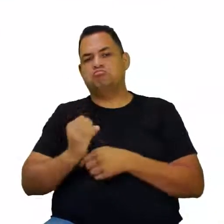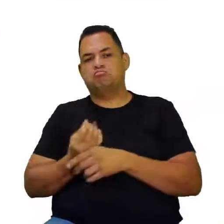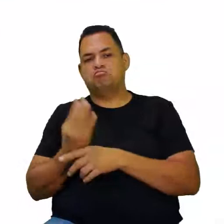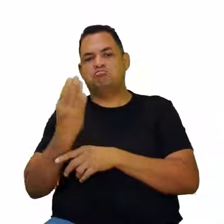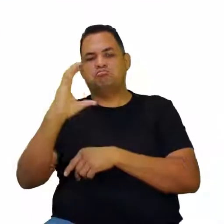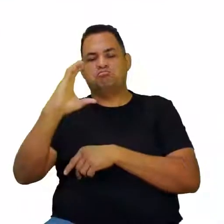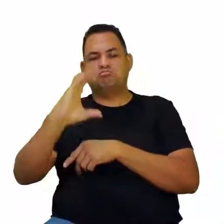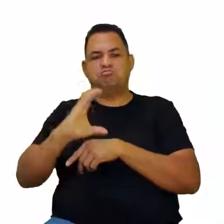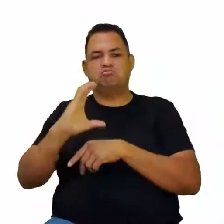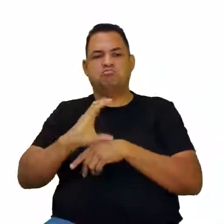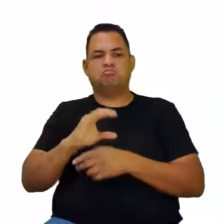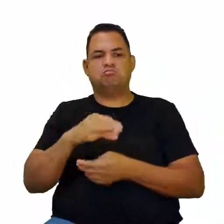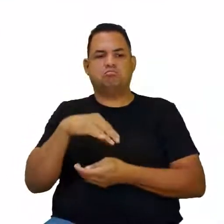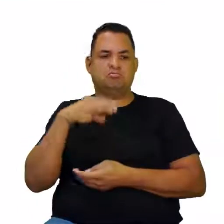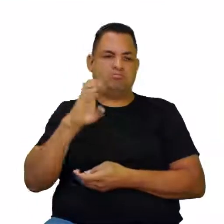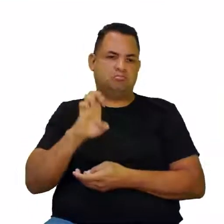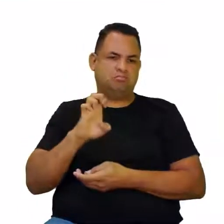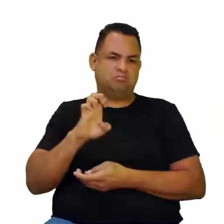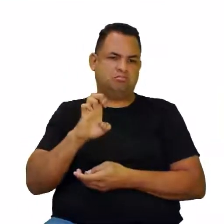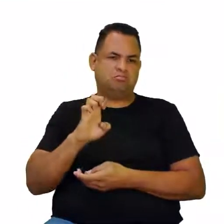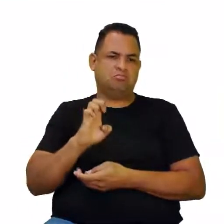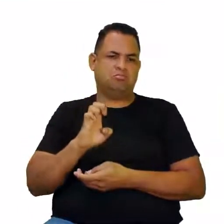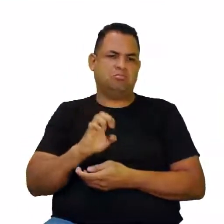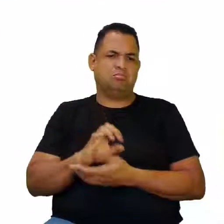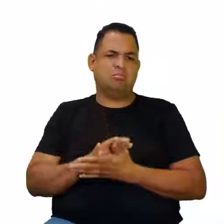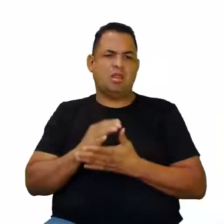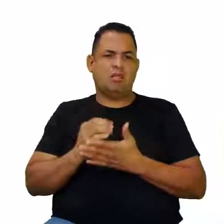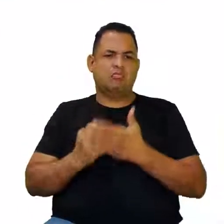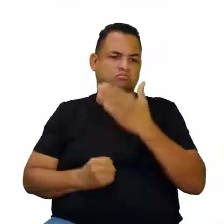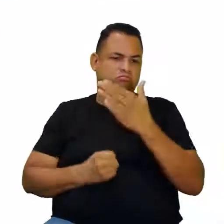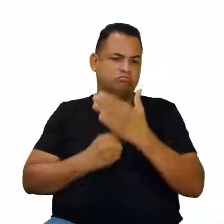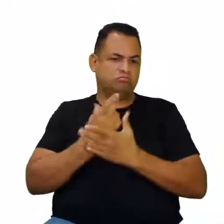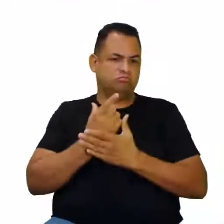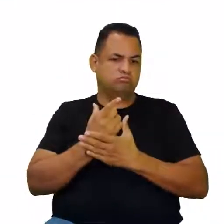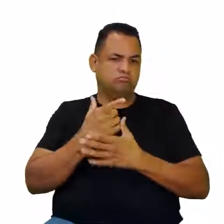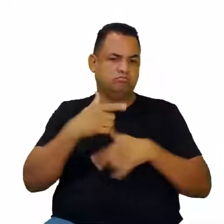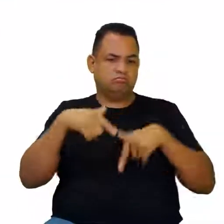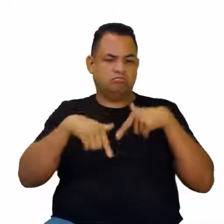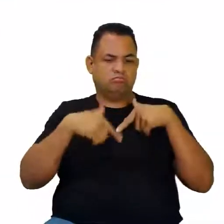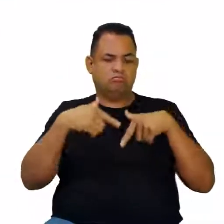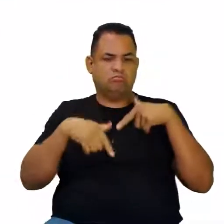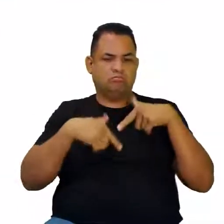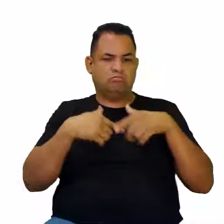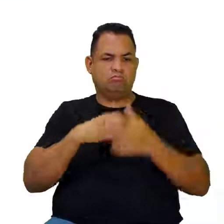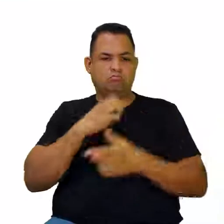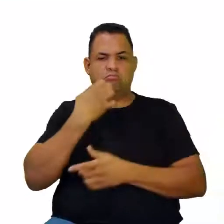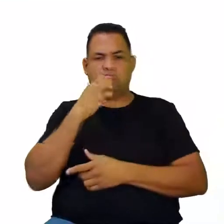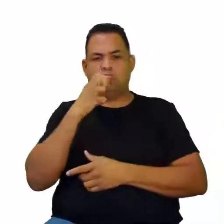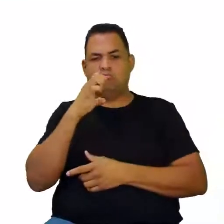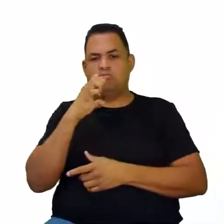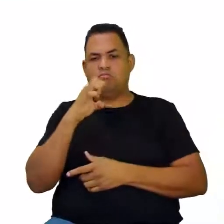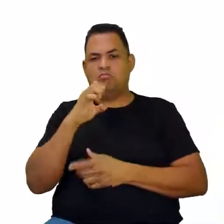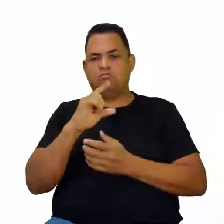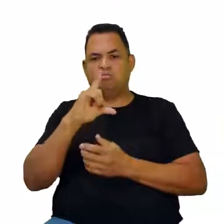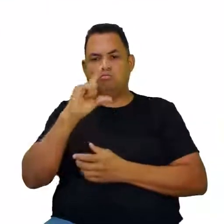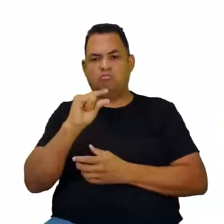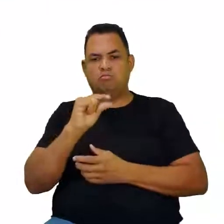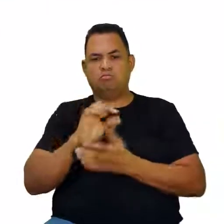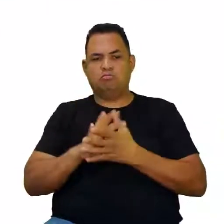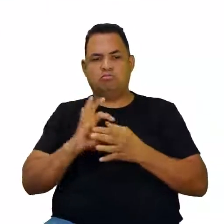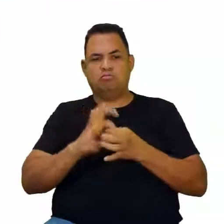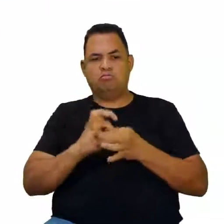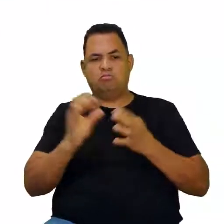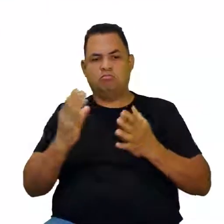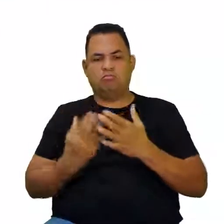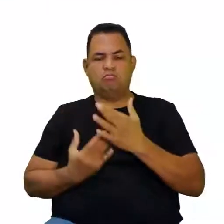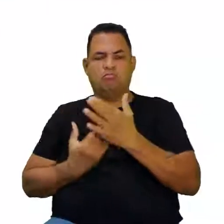carbono. Letra E. A fonte que gera energia mais barata e livre de emissão